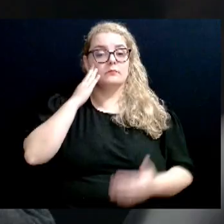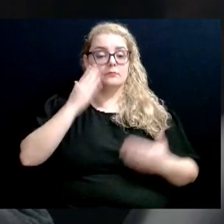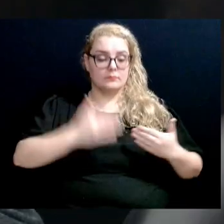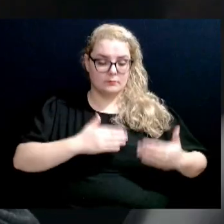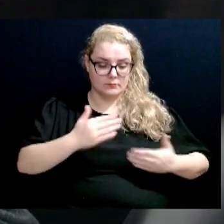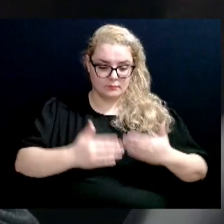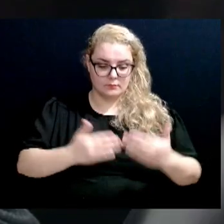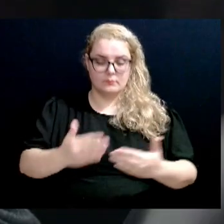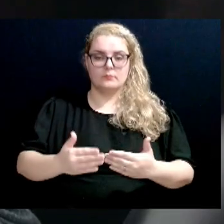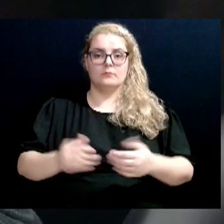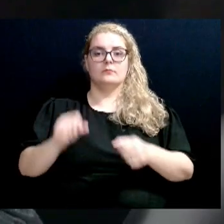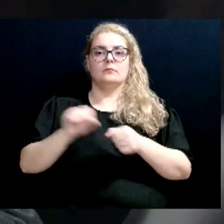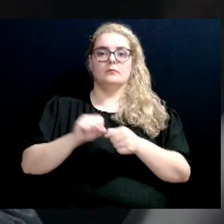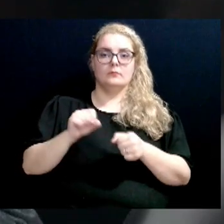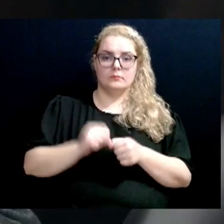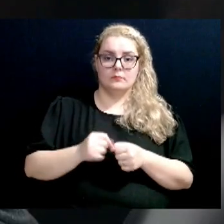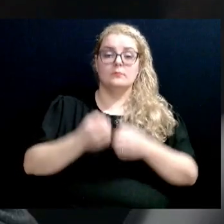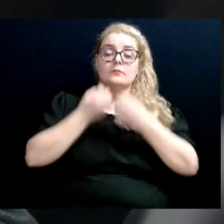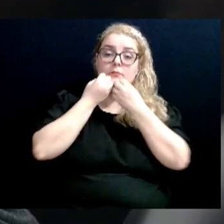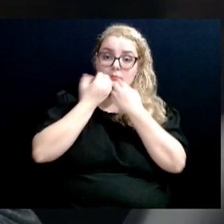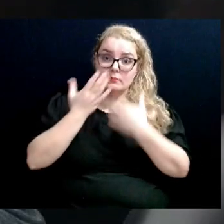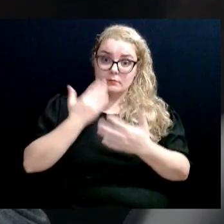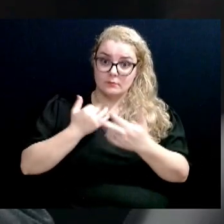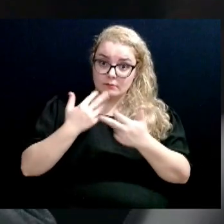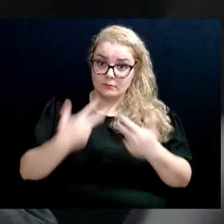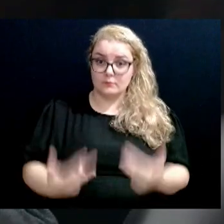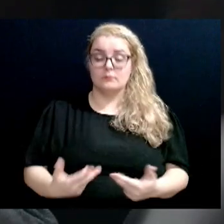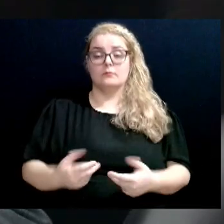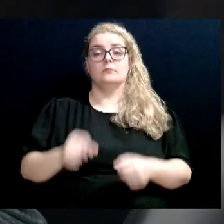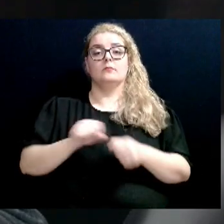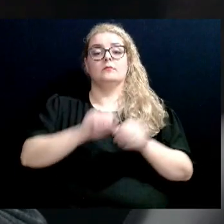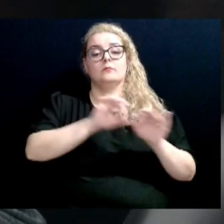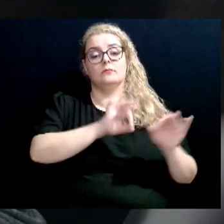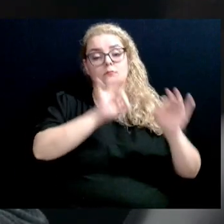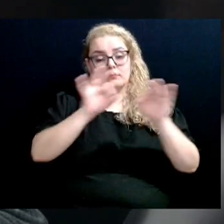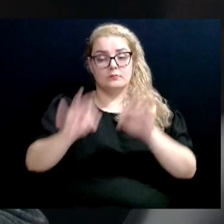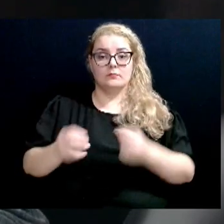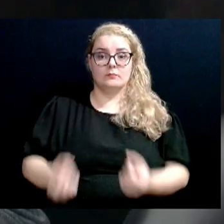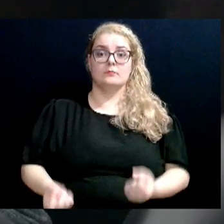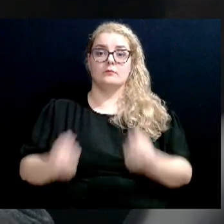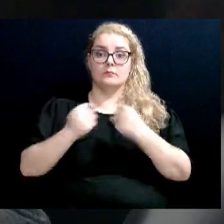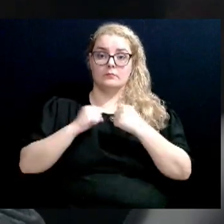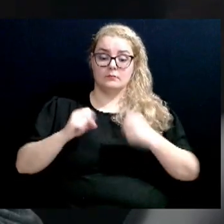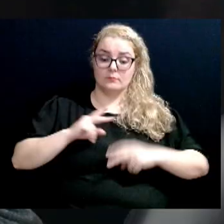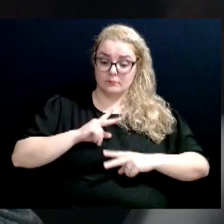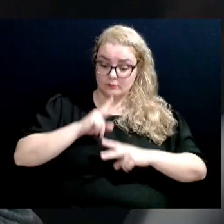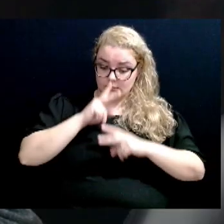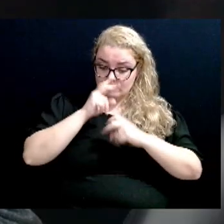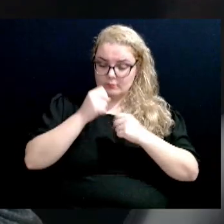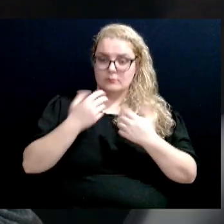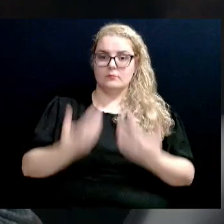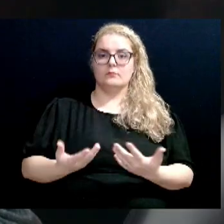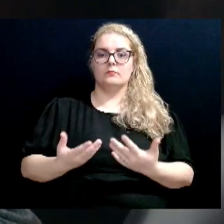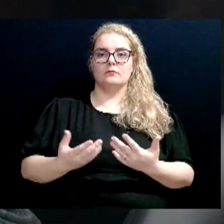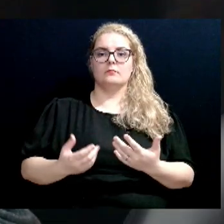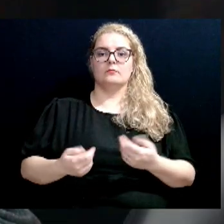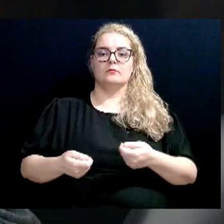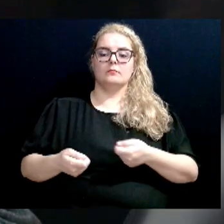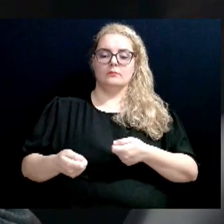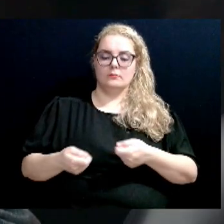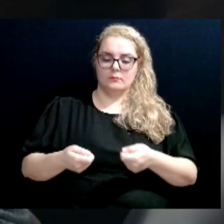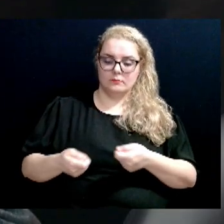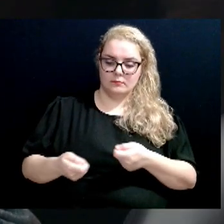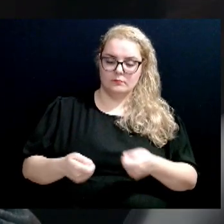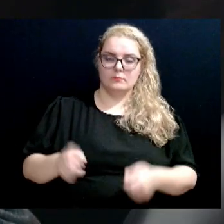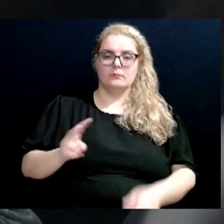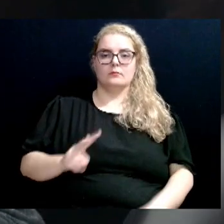uma boa alimentação, que vai estar fazendo acompanhamento, exercício de força, ele dosando essas vitaminas